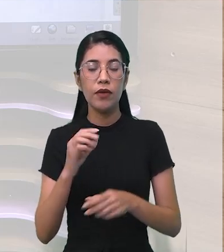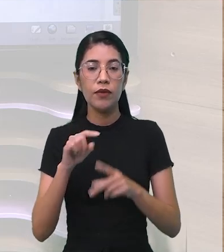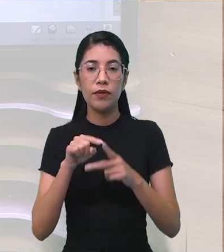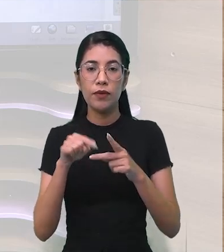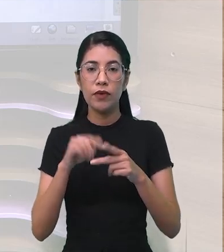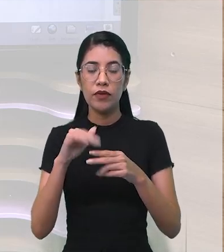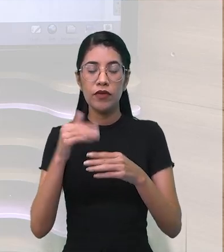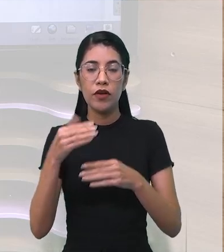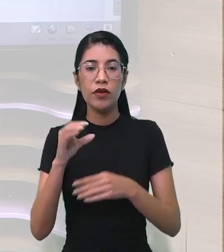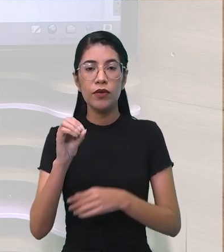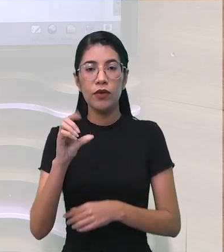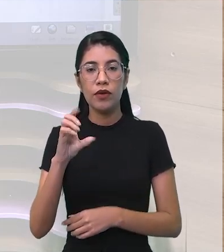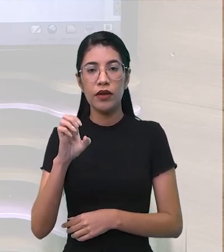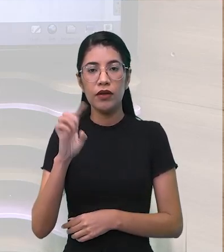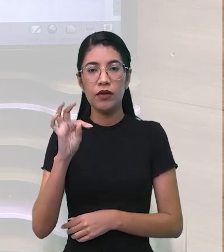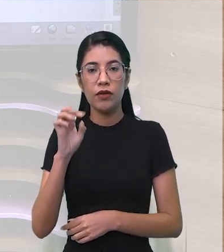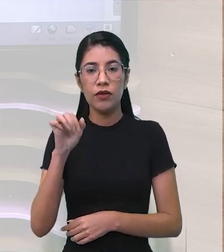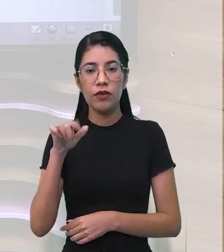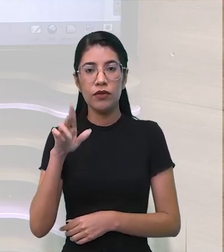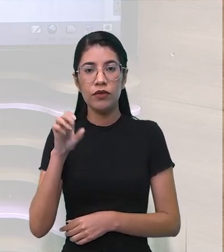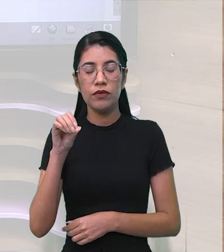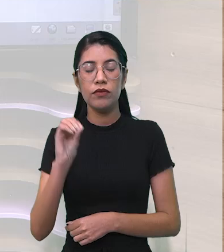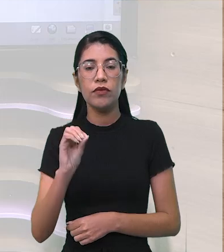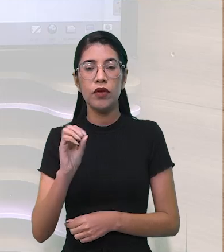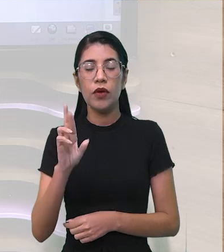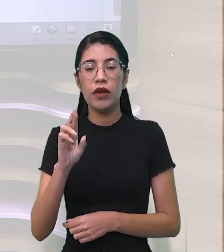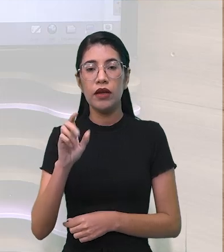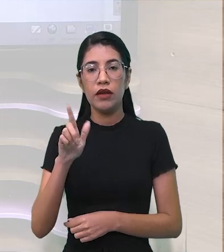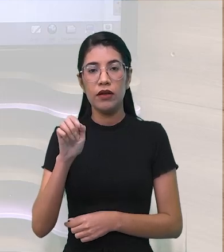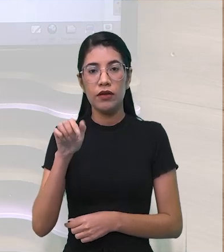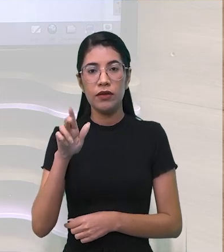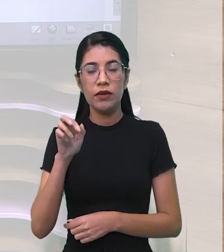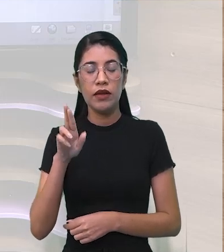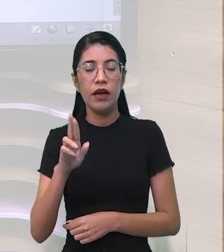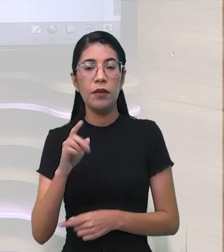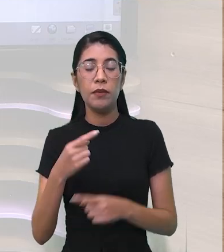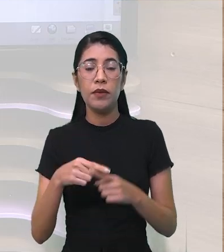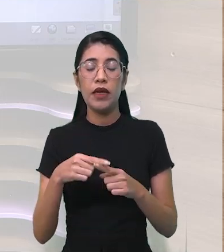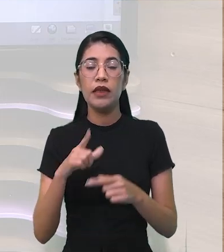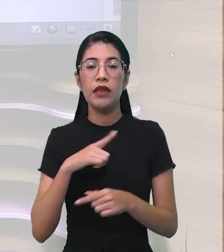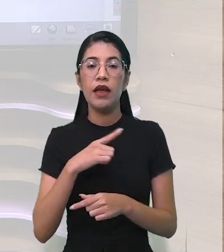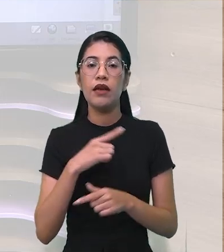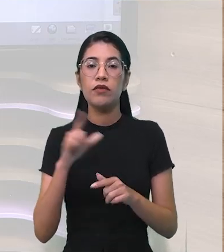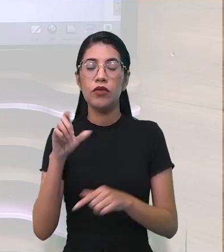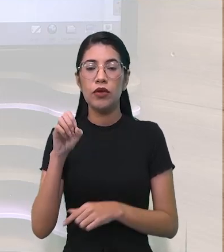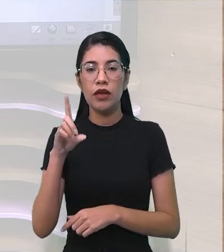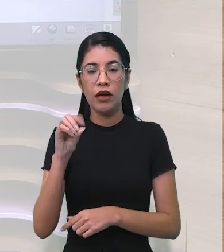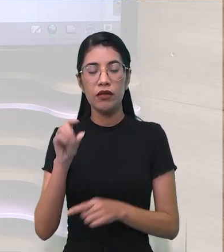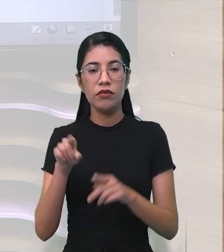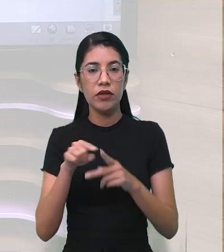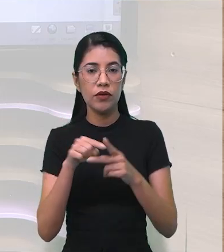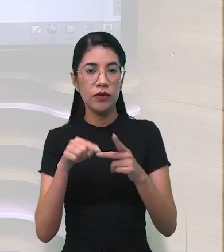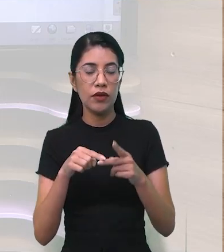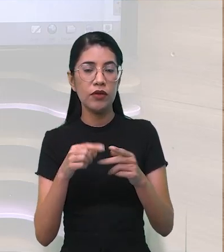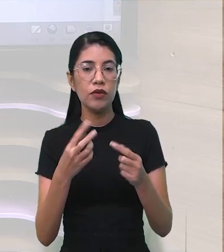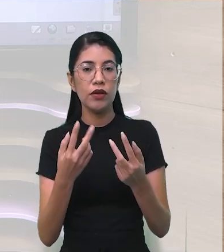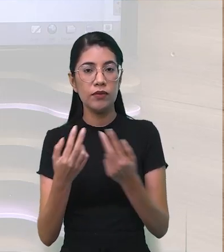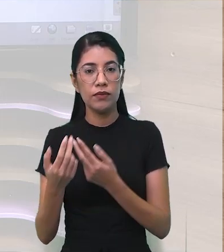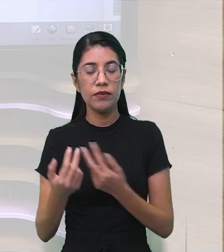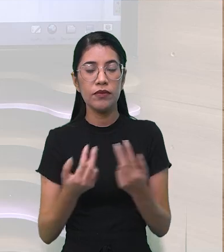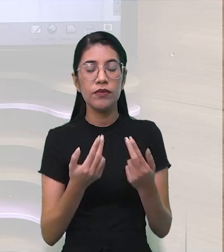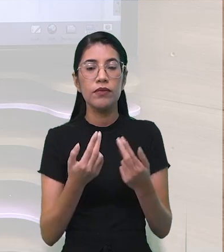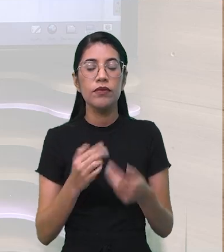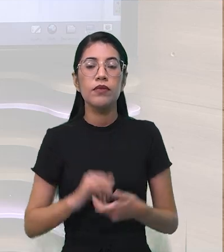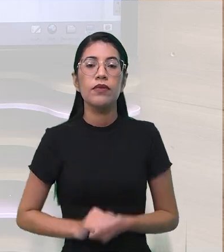um octógono regular, tá bom? Porque lembre que os regulares possuem lados e ângulos congruentes. Tá